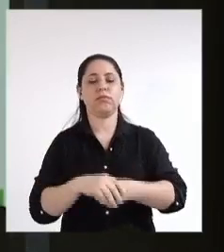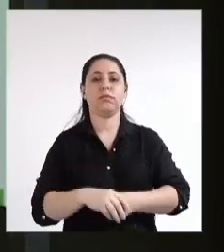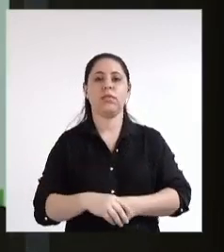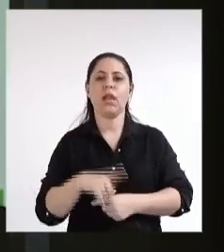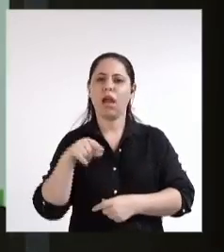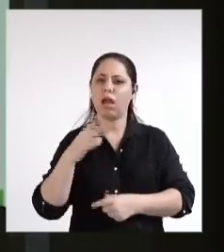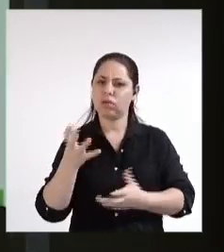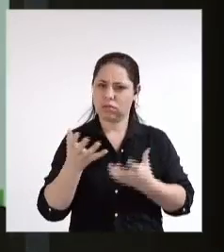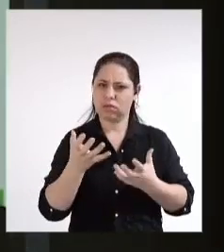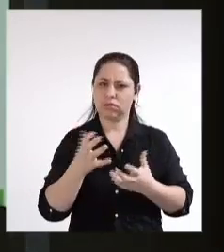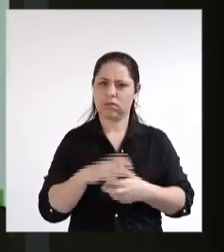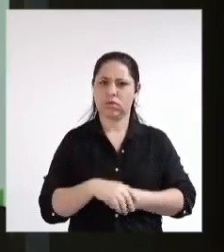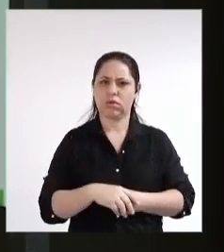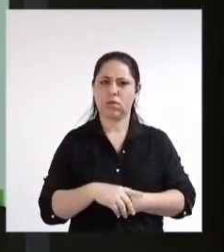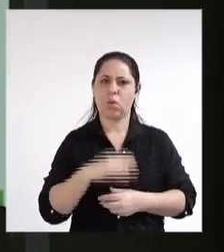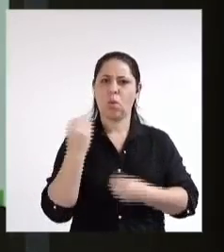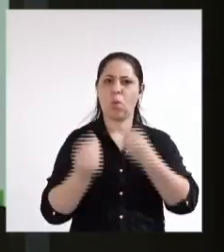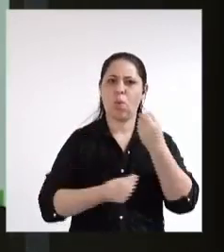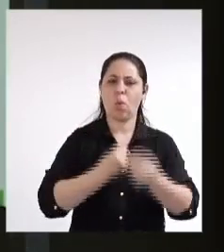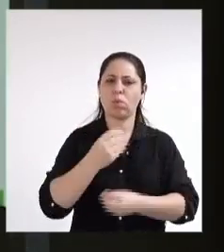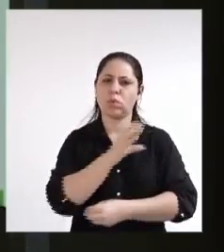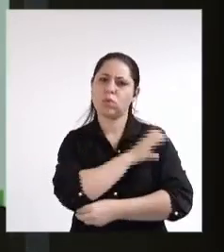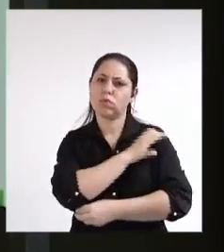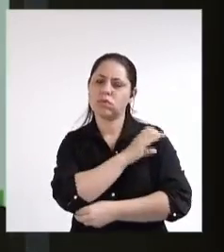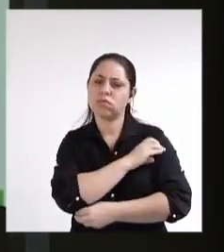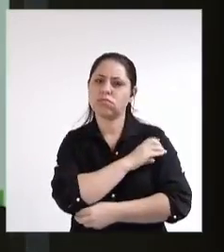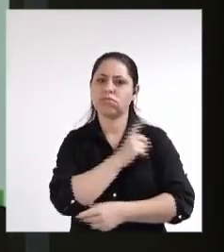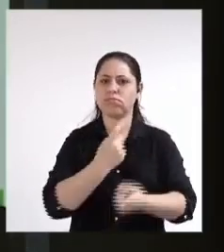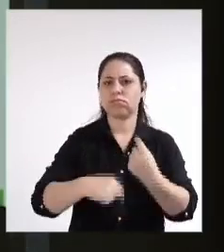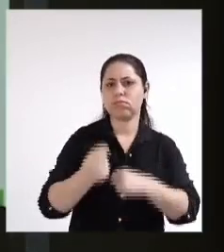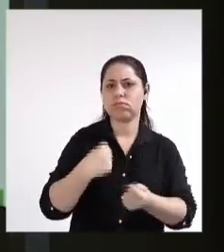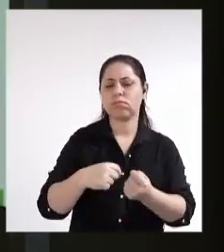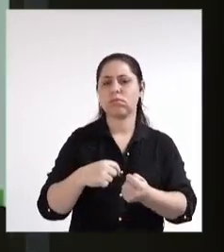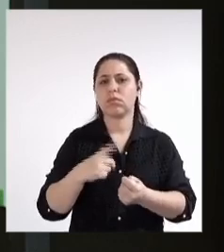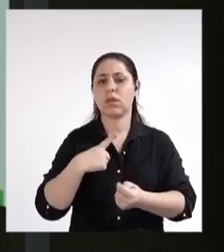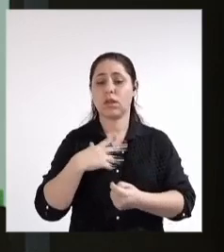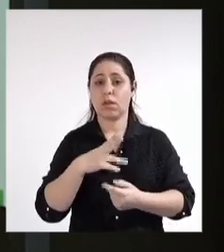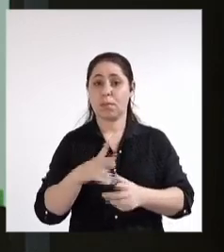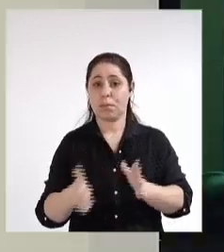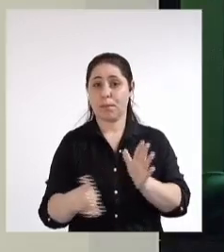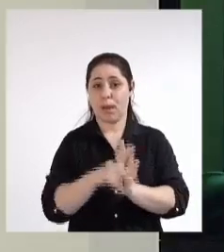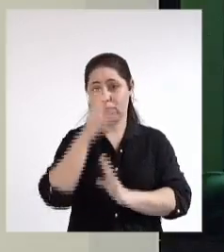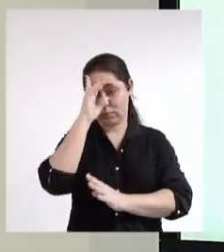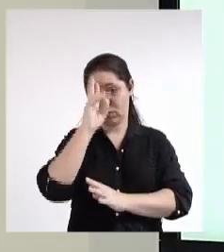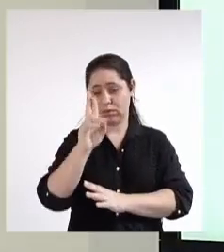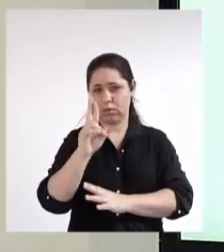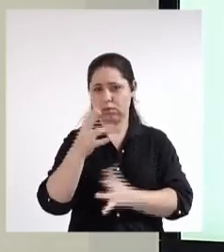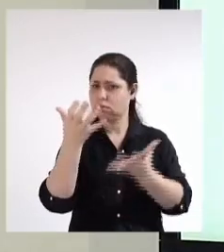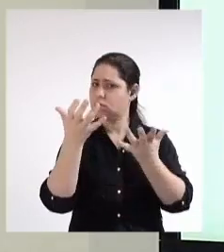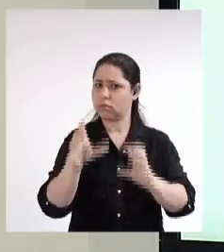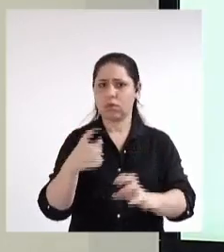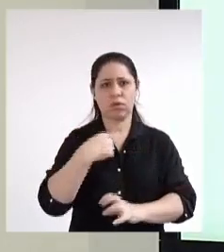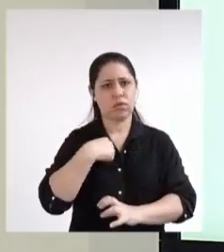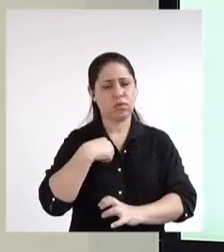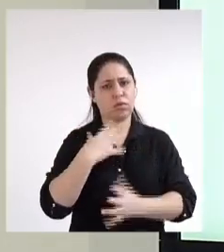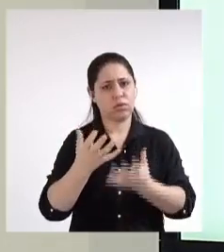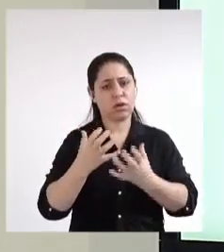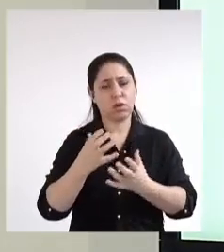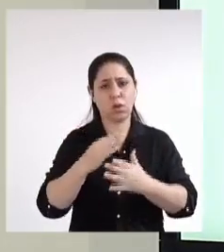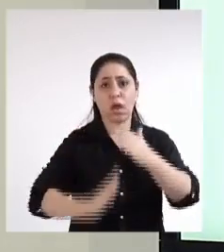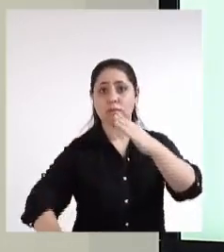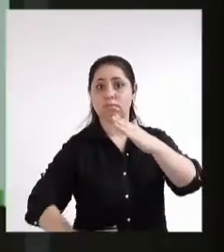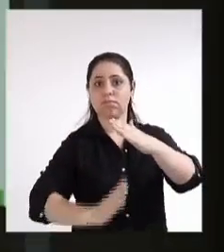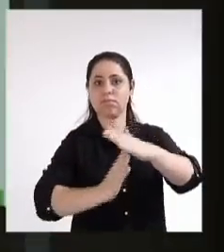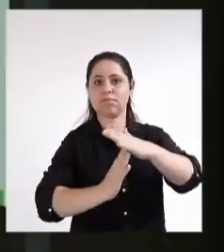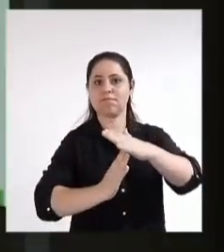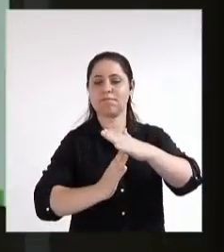a gente quer enquanto gestor de interação eu o gestor da gente não é o que eu quero eu quero alcançar a meta